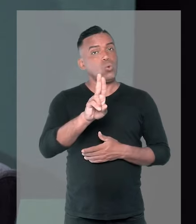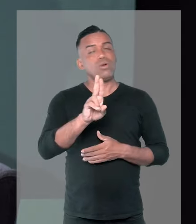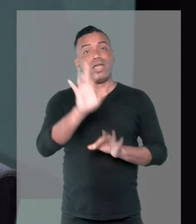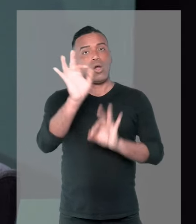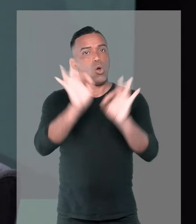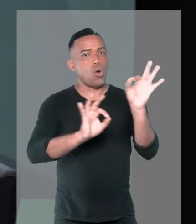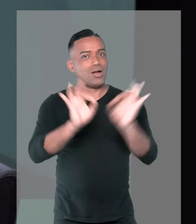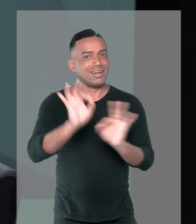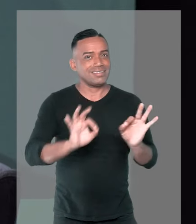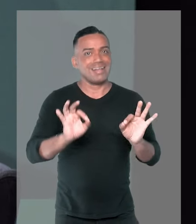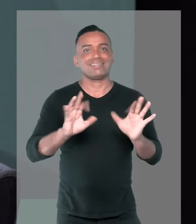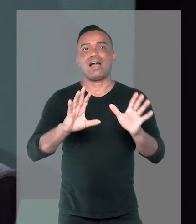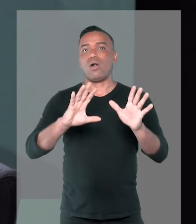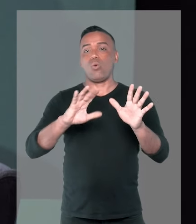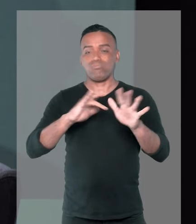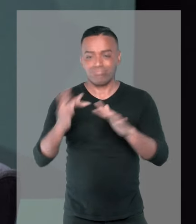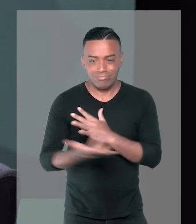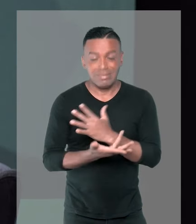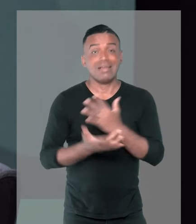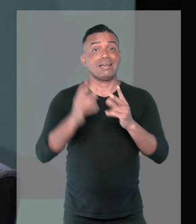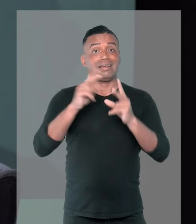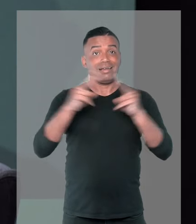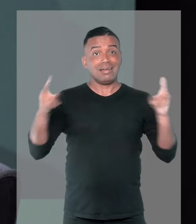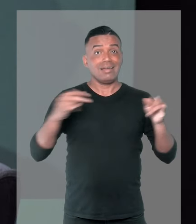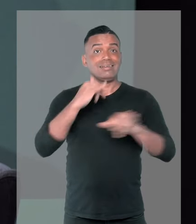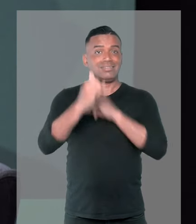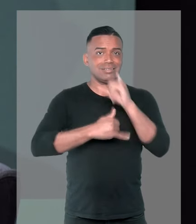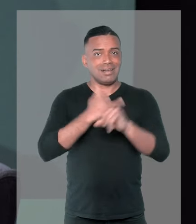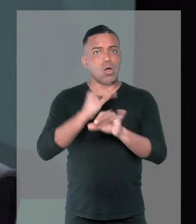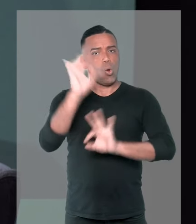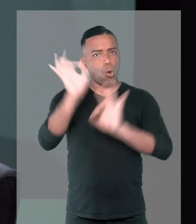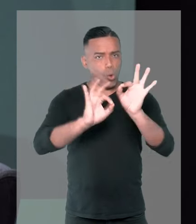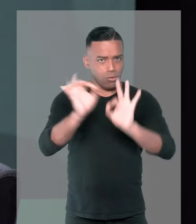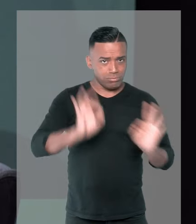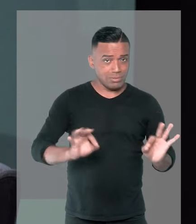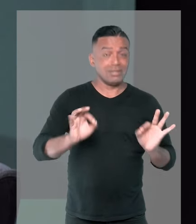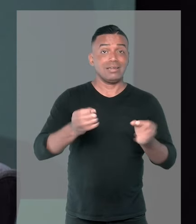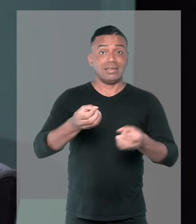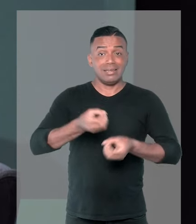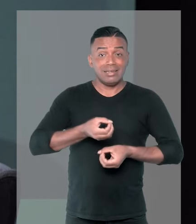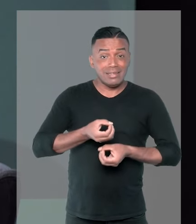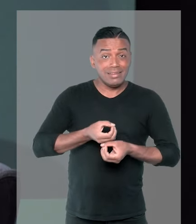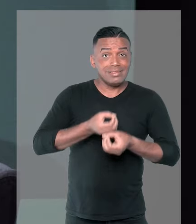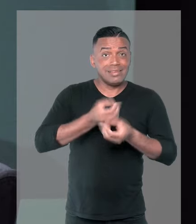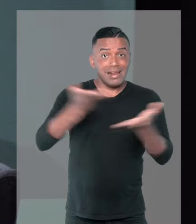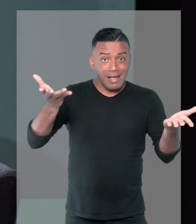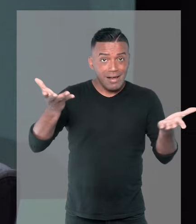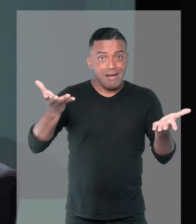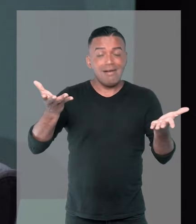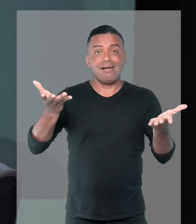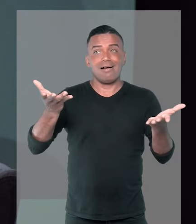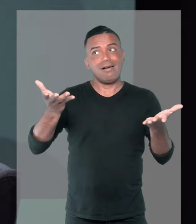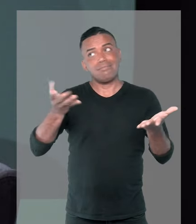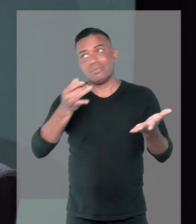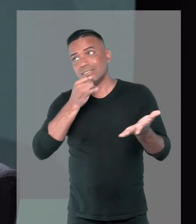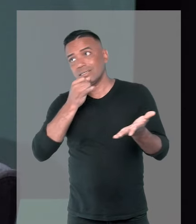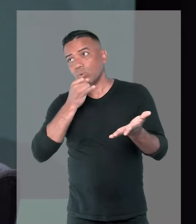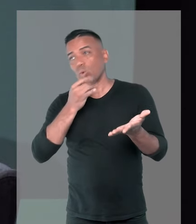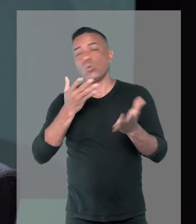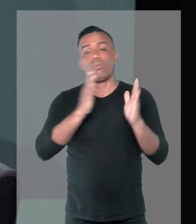organizações em rede orquestrar essas Organizações e entregar essas organizações como